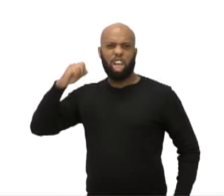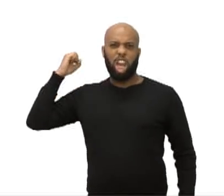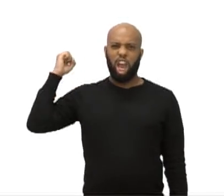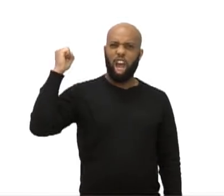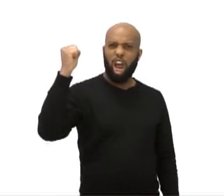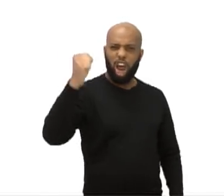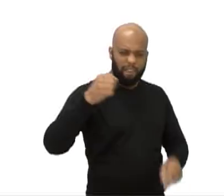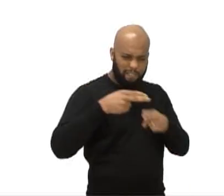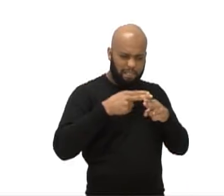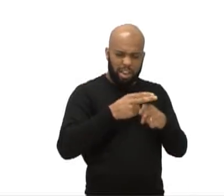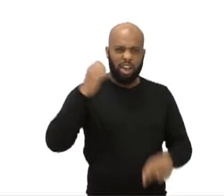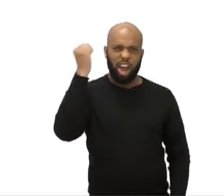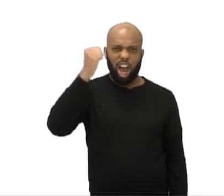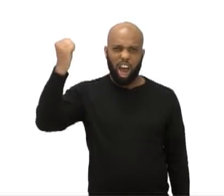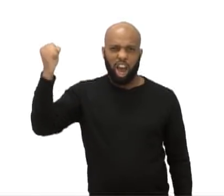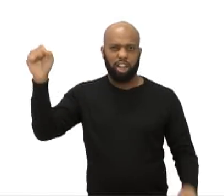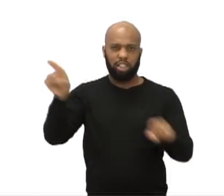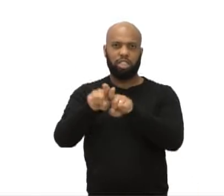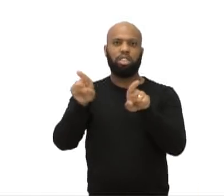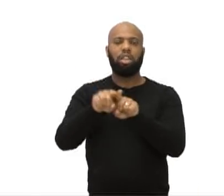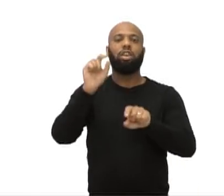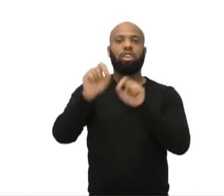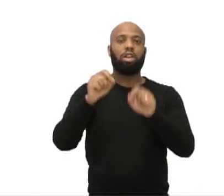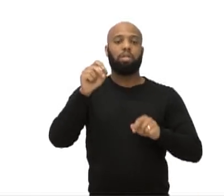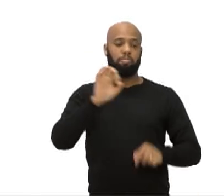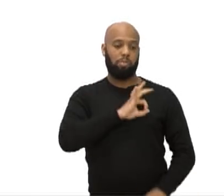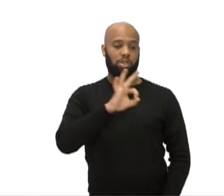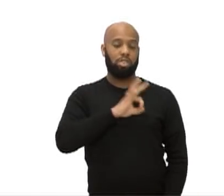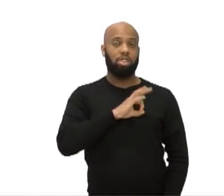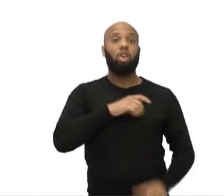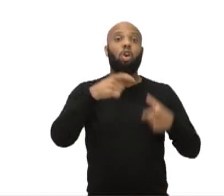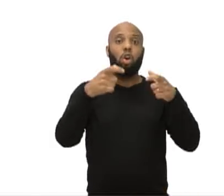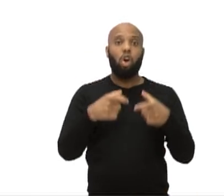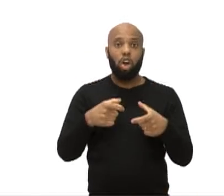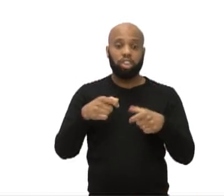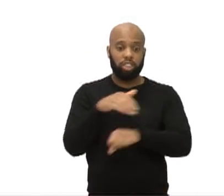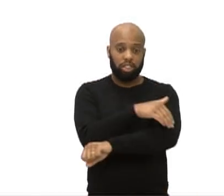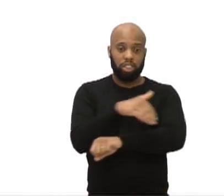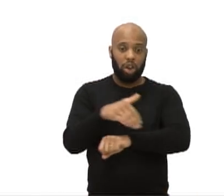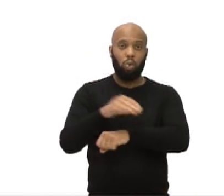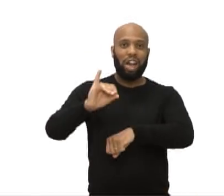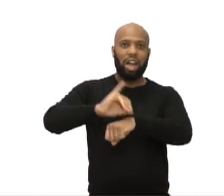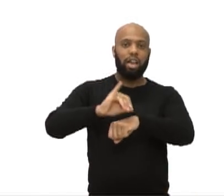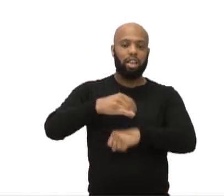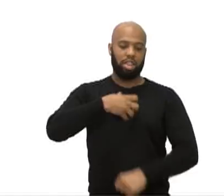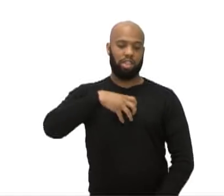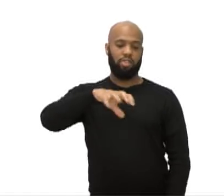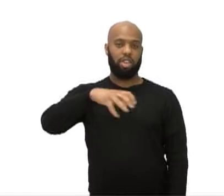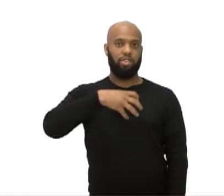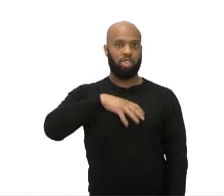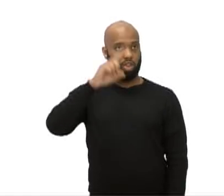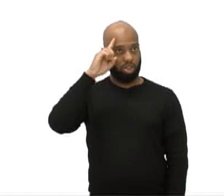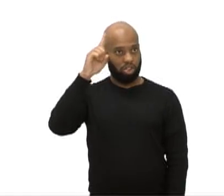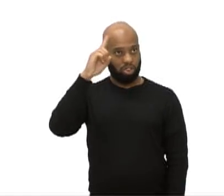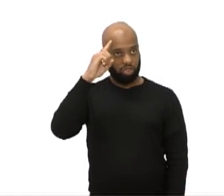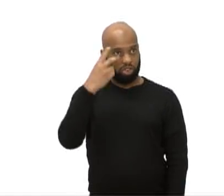e lanças os policiais pelas ruas da cidade de Salvador, na madrugada de 25 de janeiro